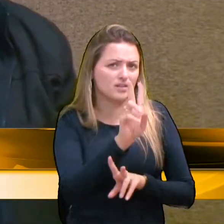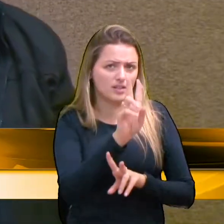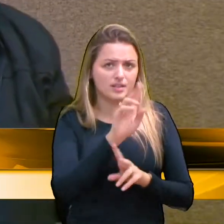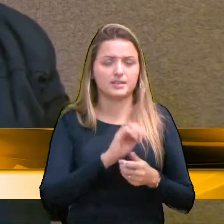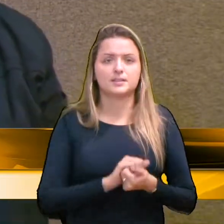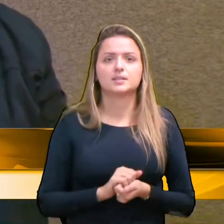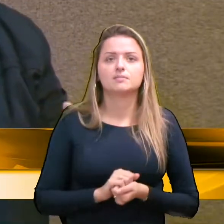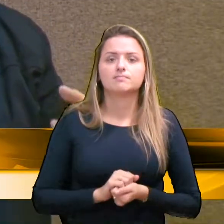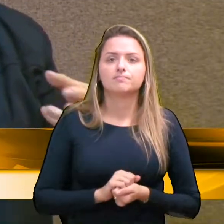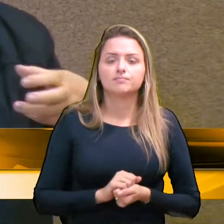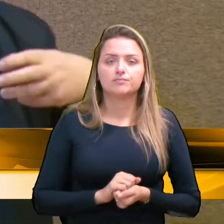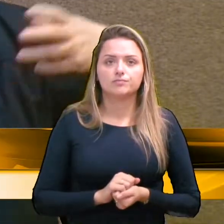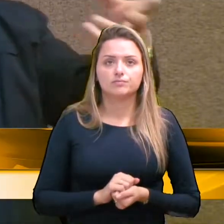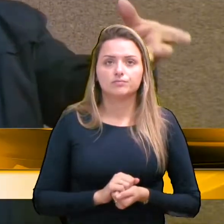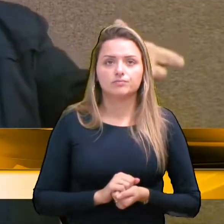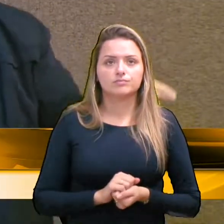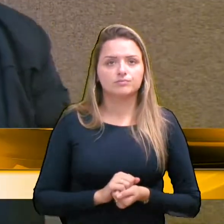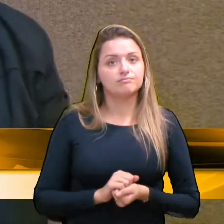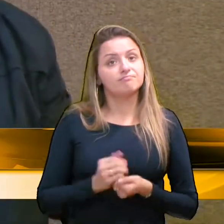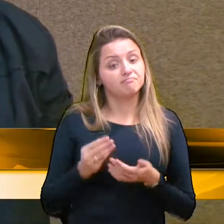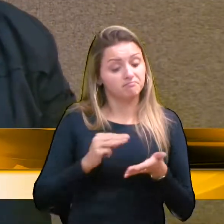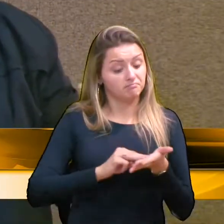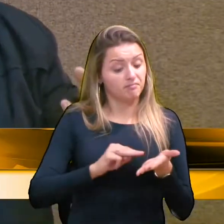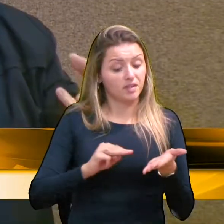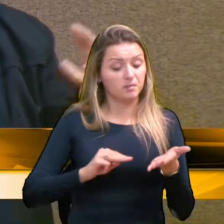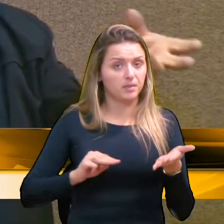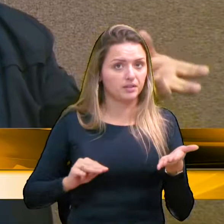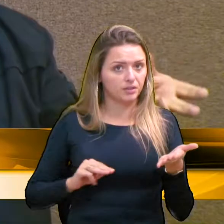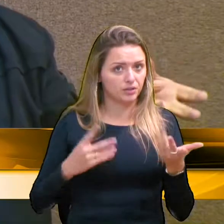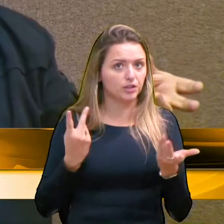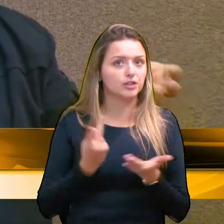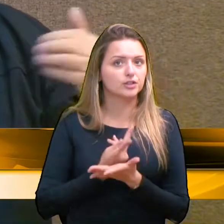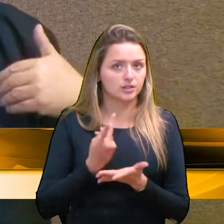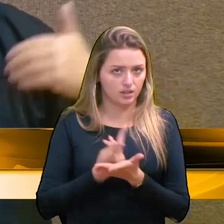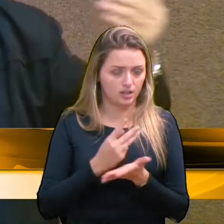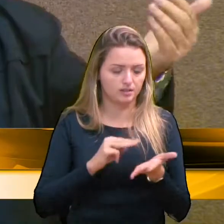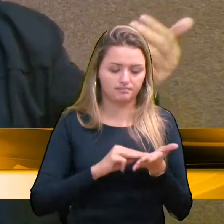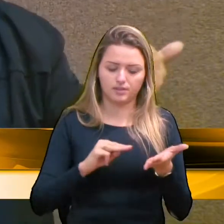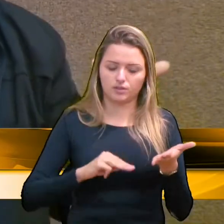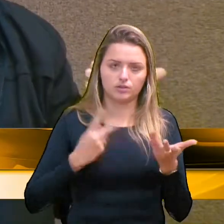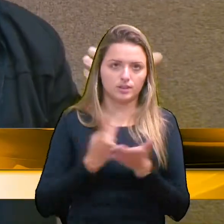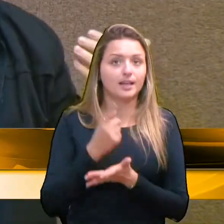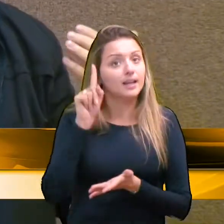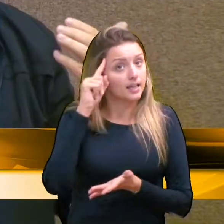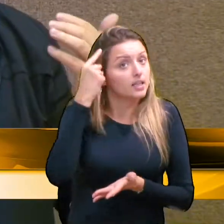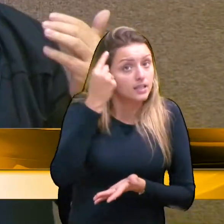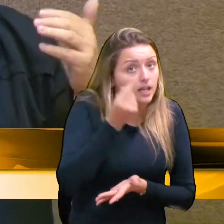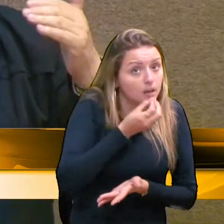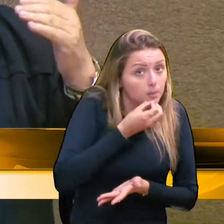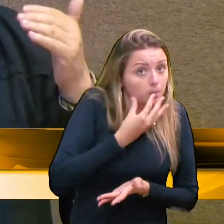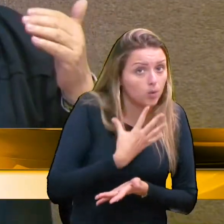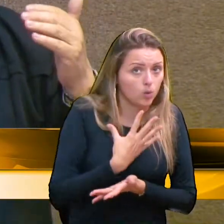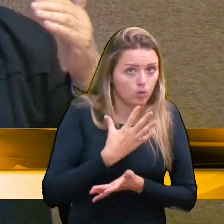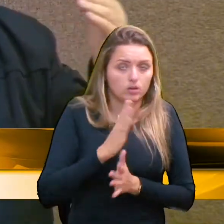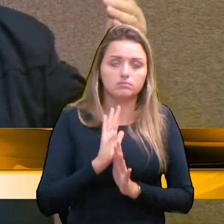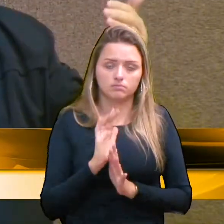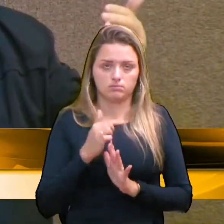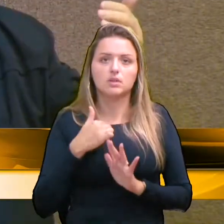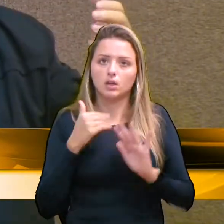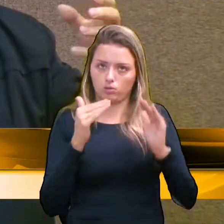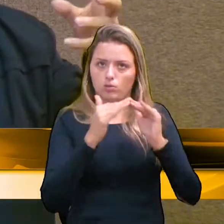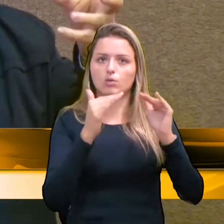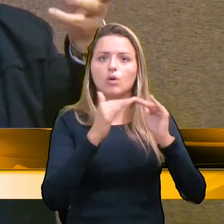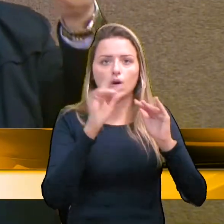Né? Então, o método lá estava equivocado. A ideia é boa, não vamos negar, a ideia é